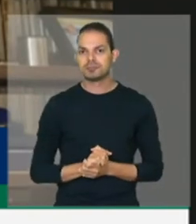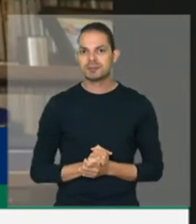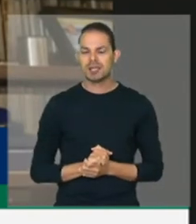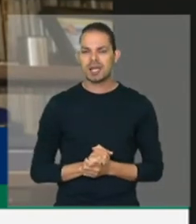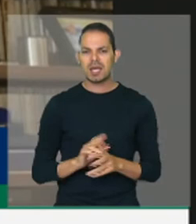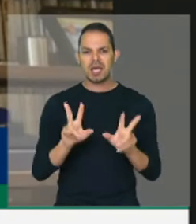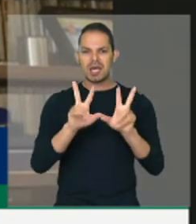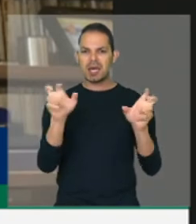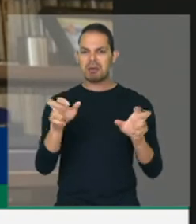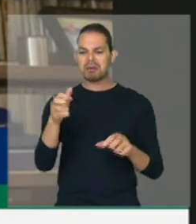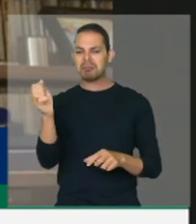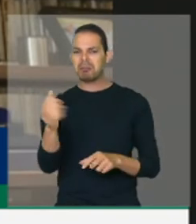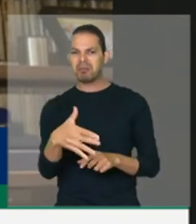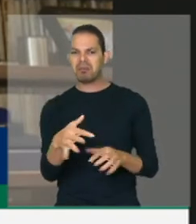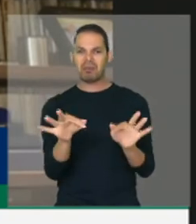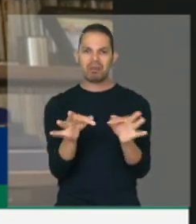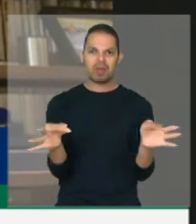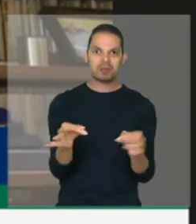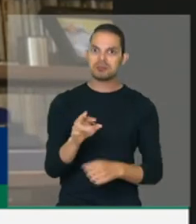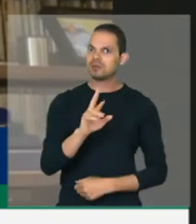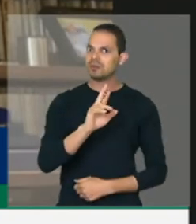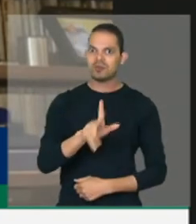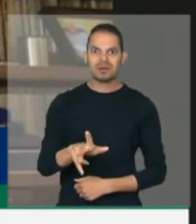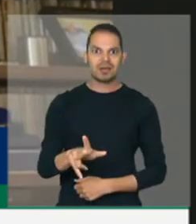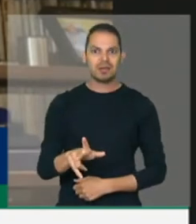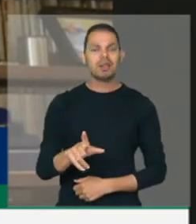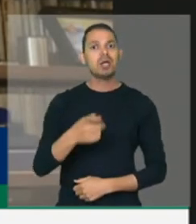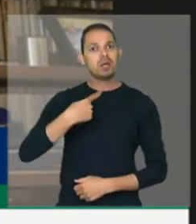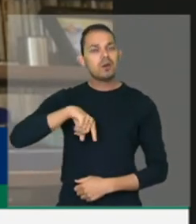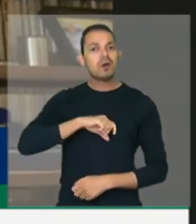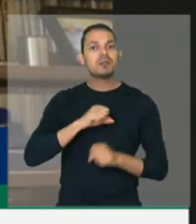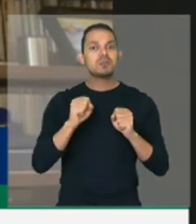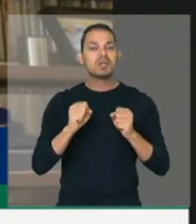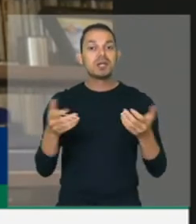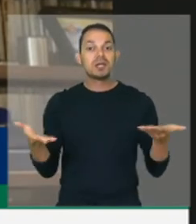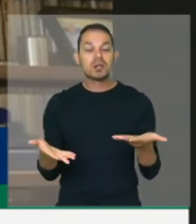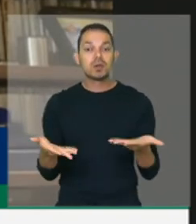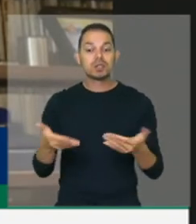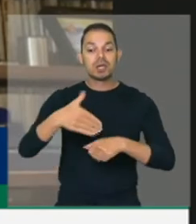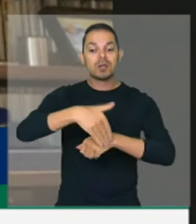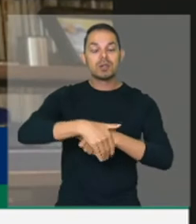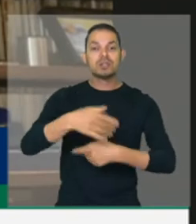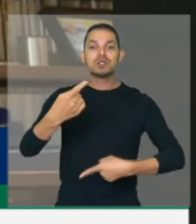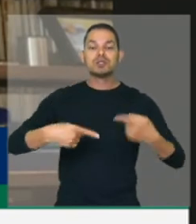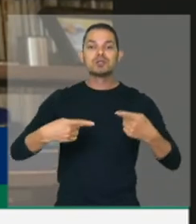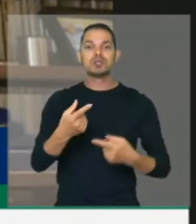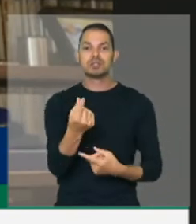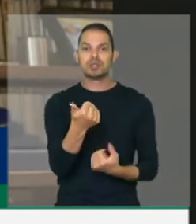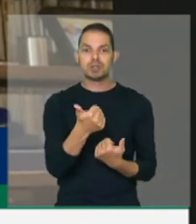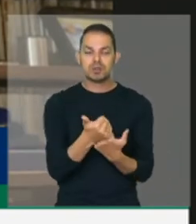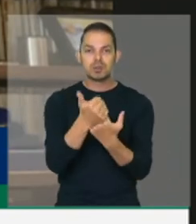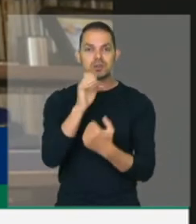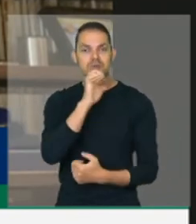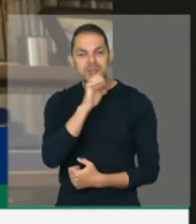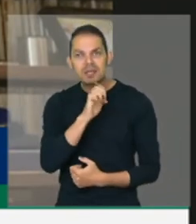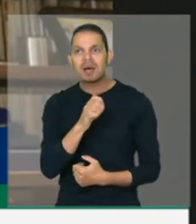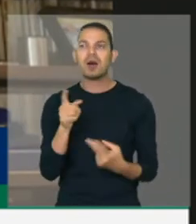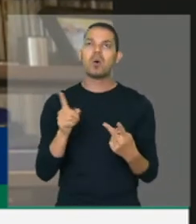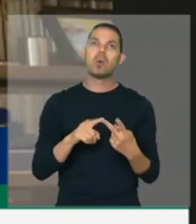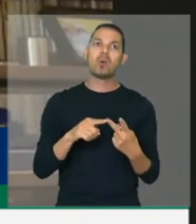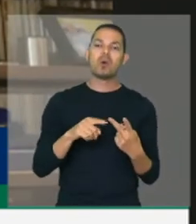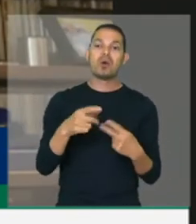trivial. Nós poderíamos hoje à noite estar discutindo o auxílio emergencial, a vacina,